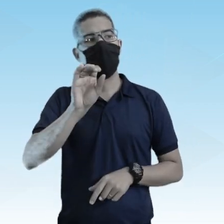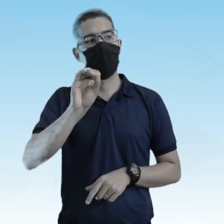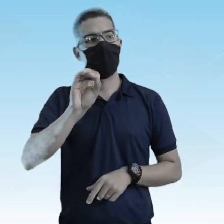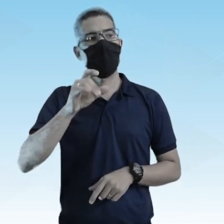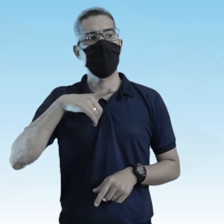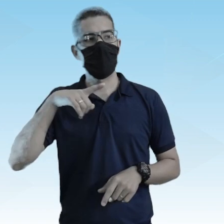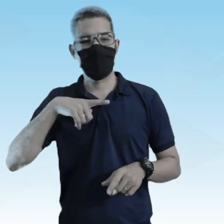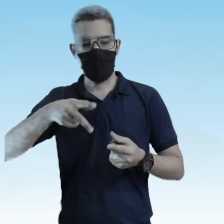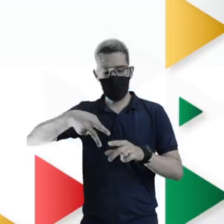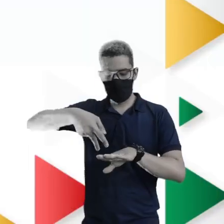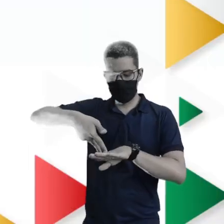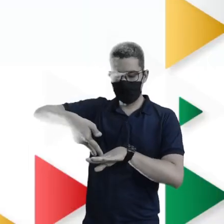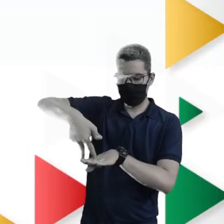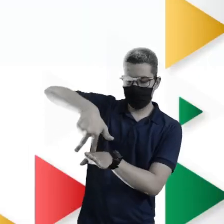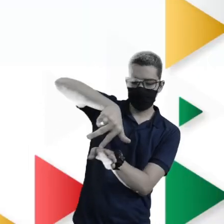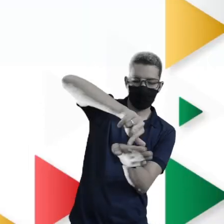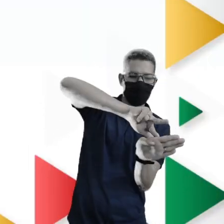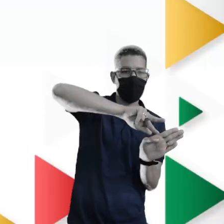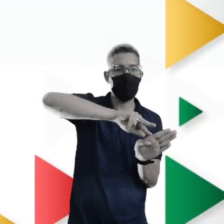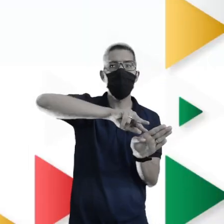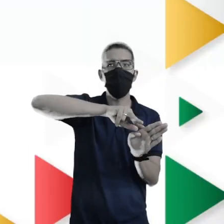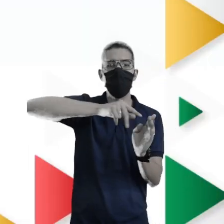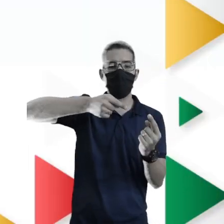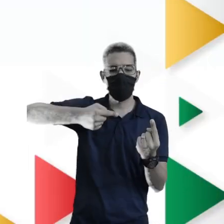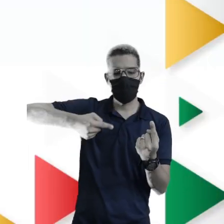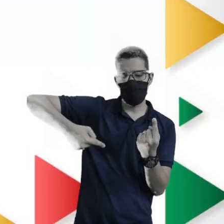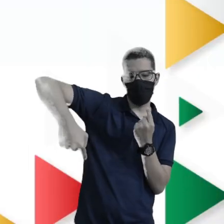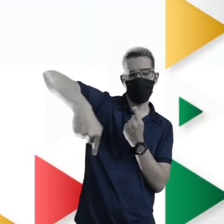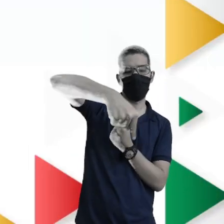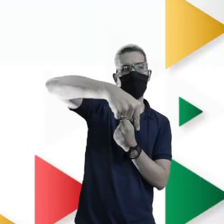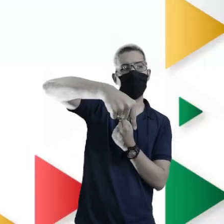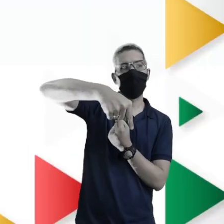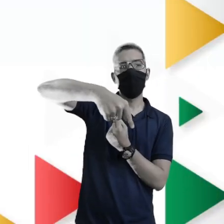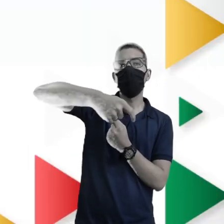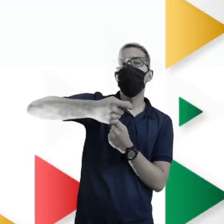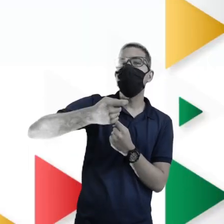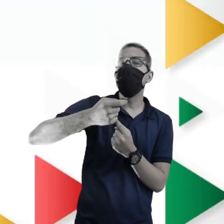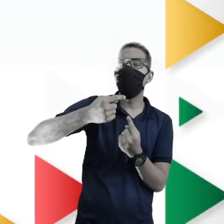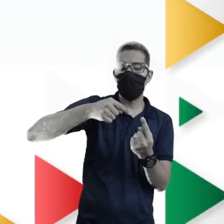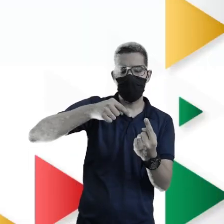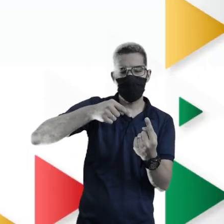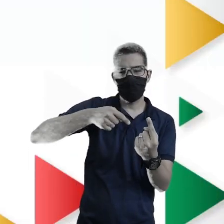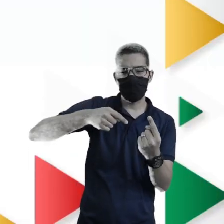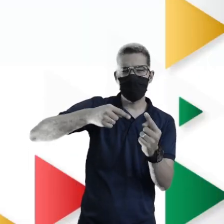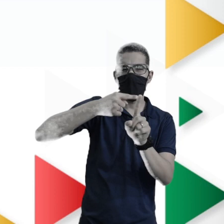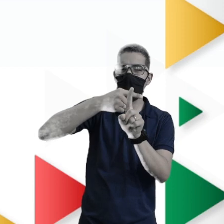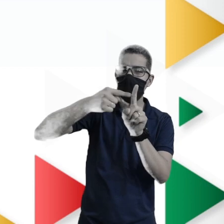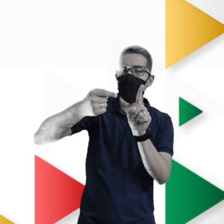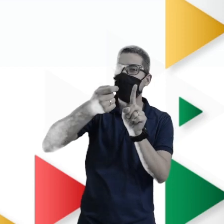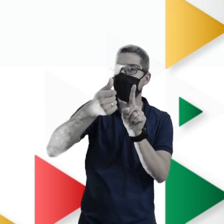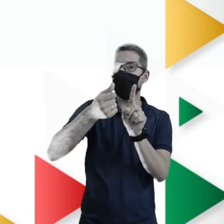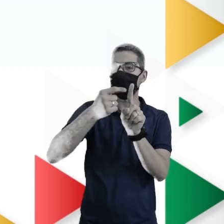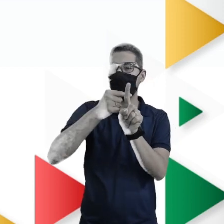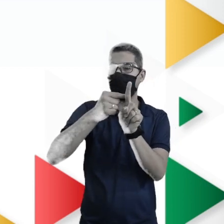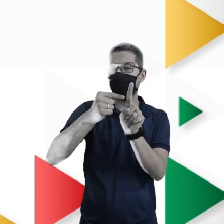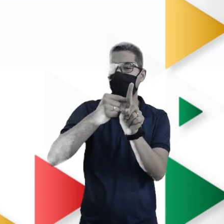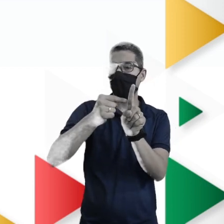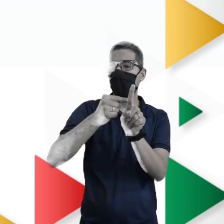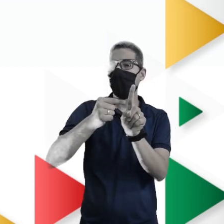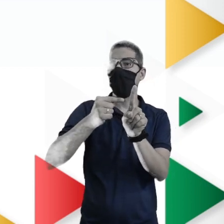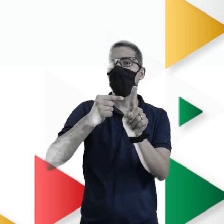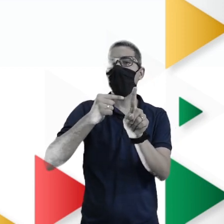esse giro, né? Esse giro, esse quase meio giro, né? Da circunferência quase total aí,